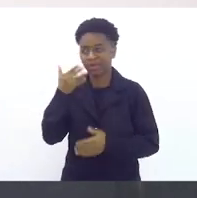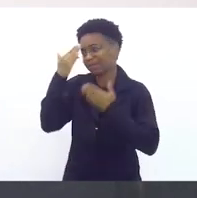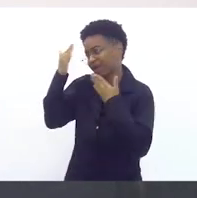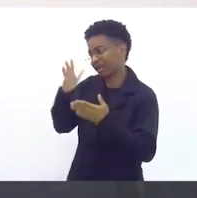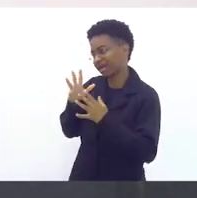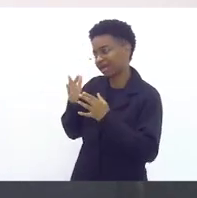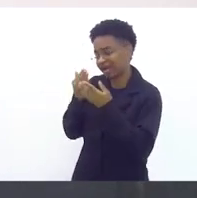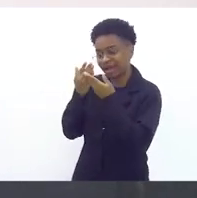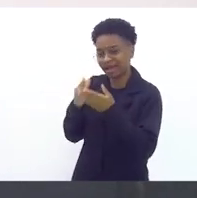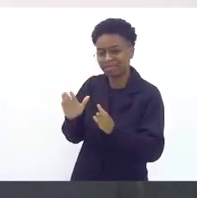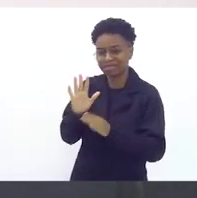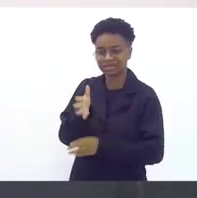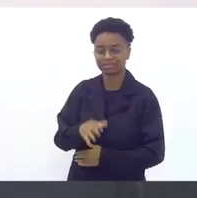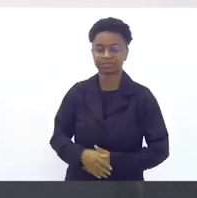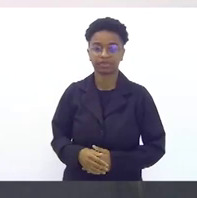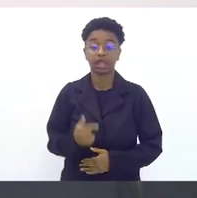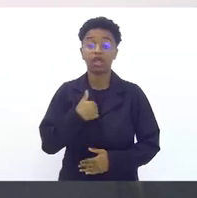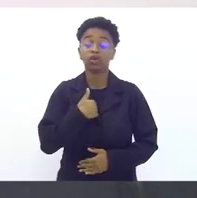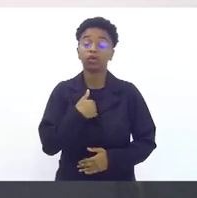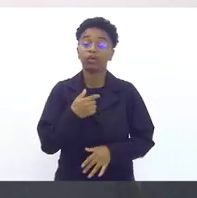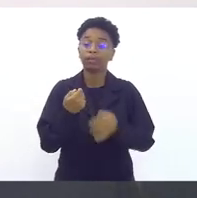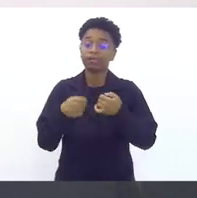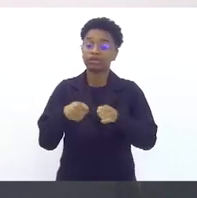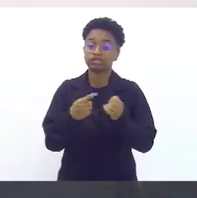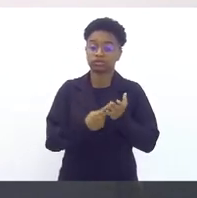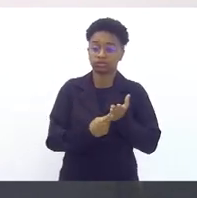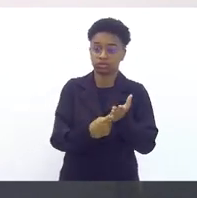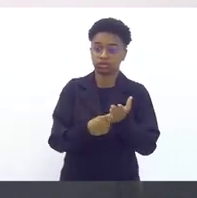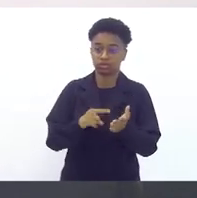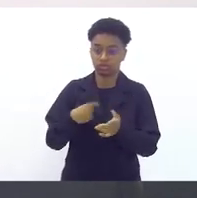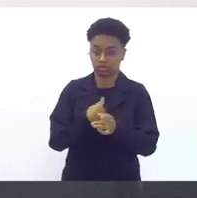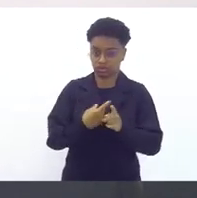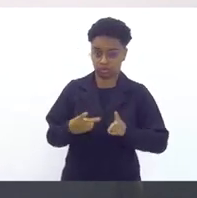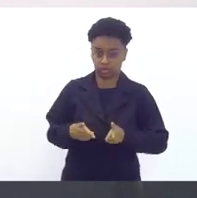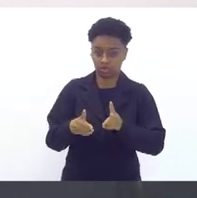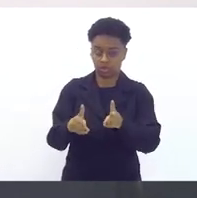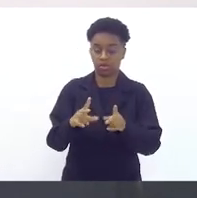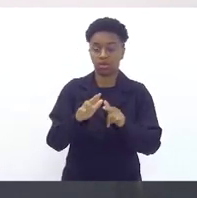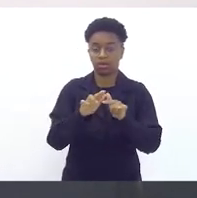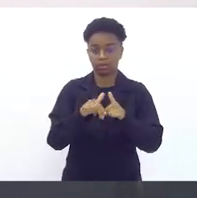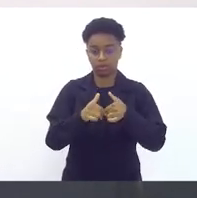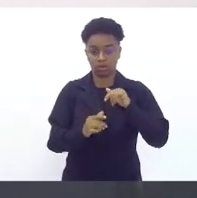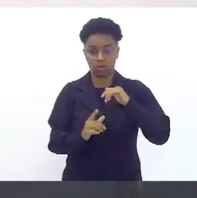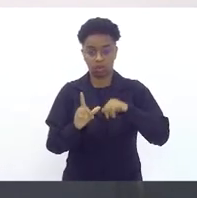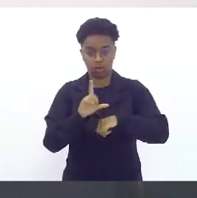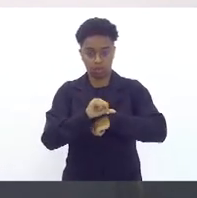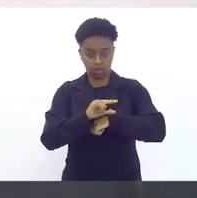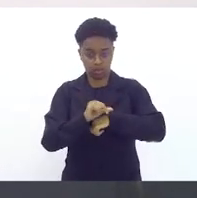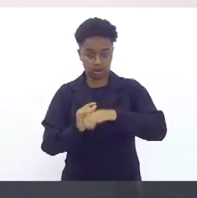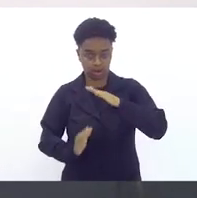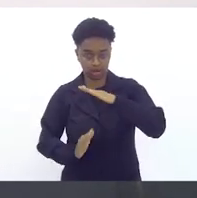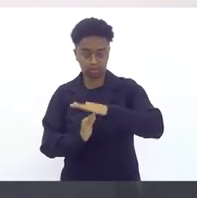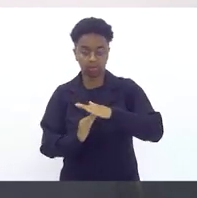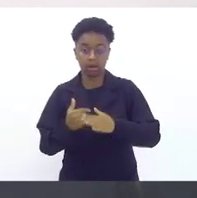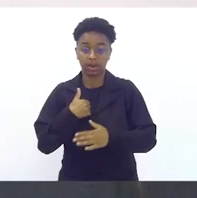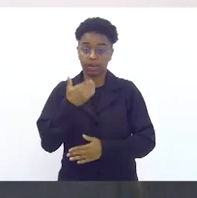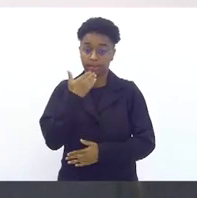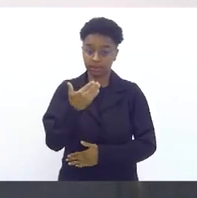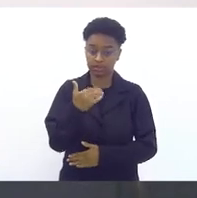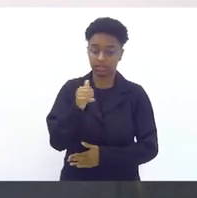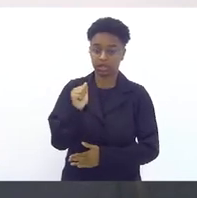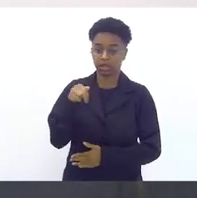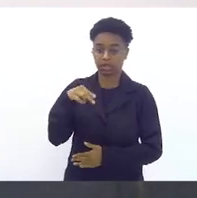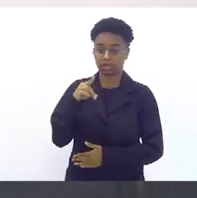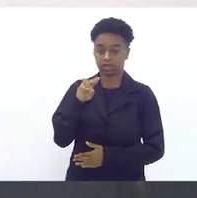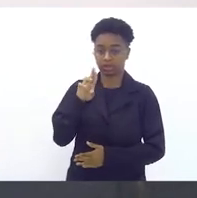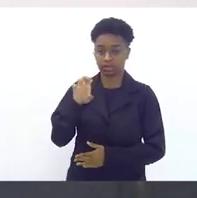Não, eu só quero fazer aqui um acordo para a gente conduzir por conta do horário. Eu quero pedir ao André que faça